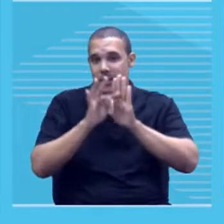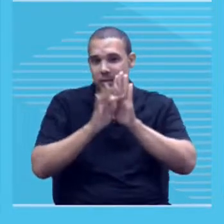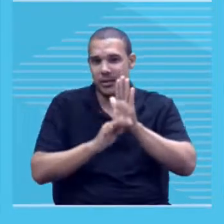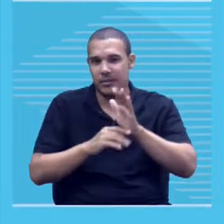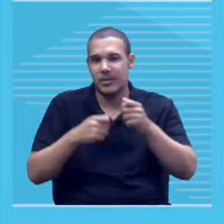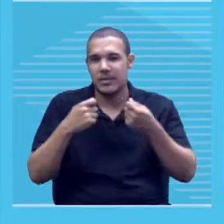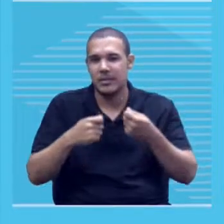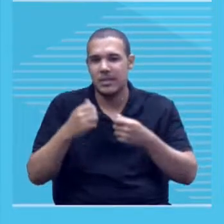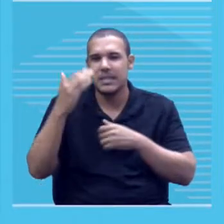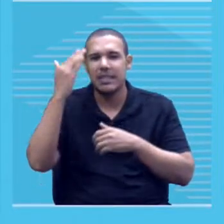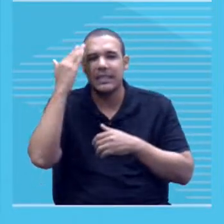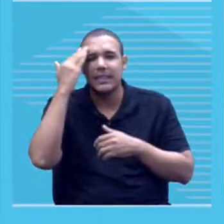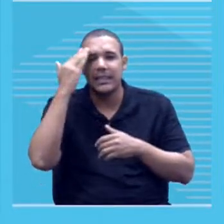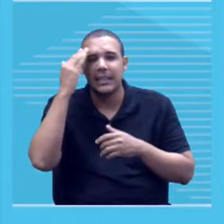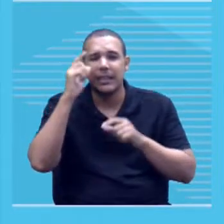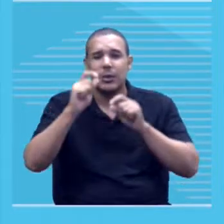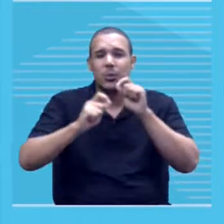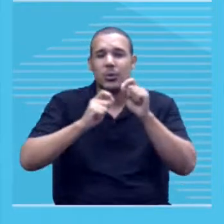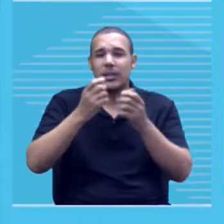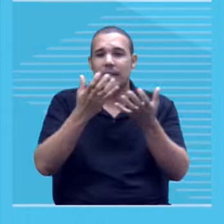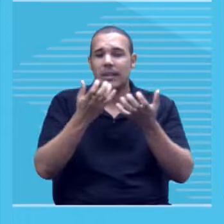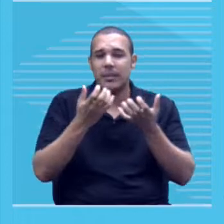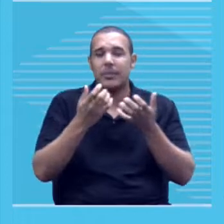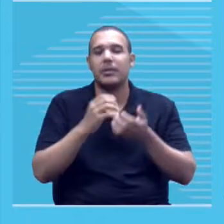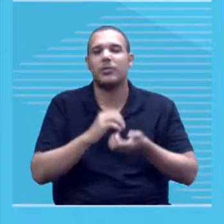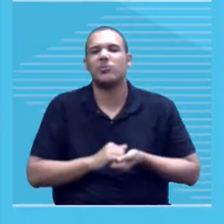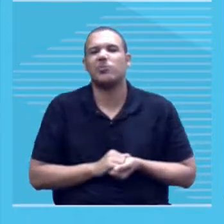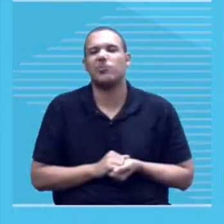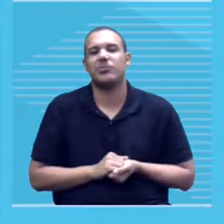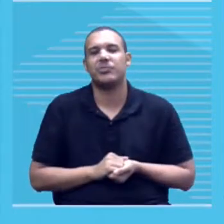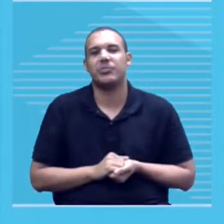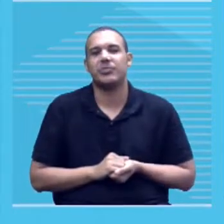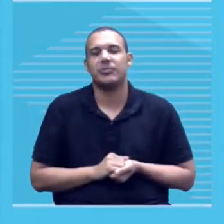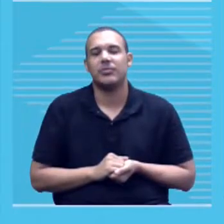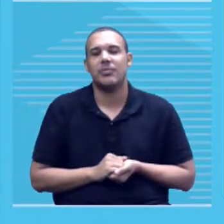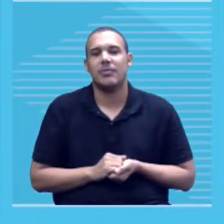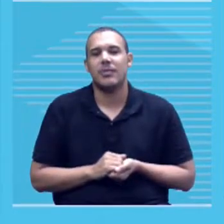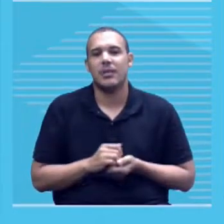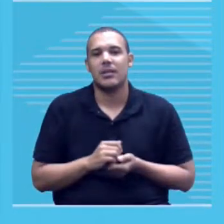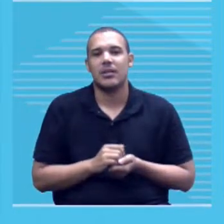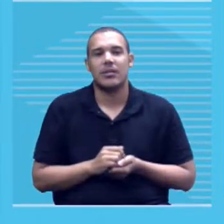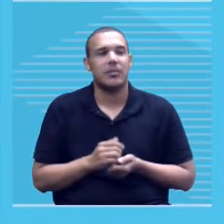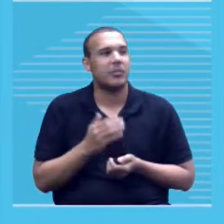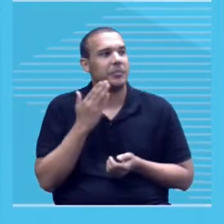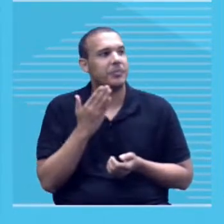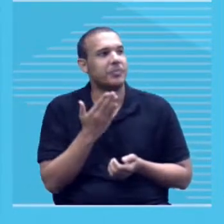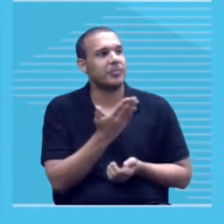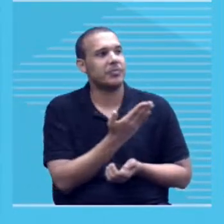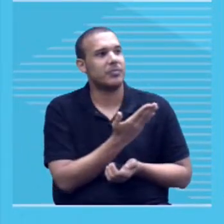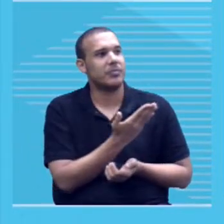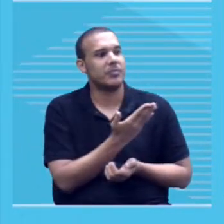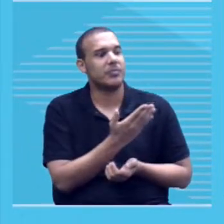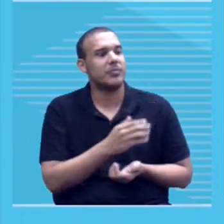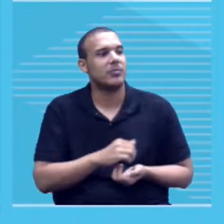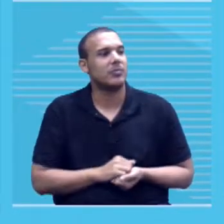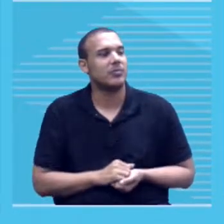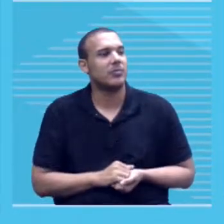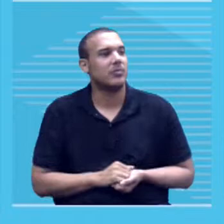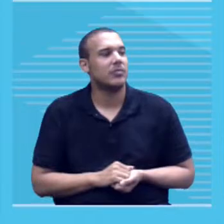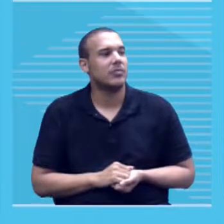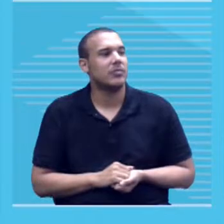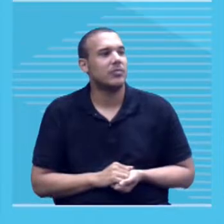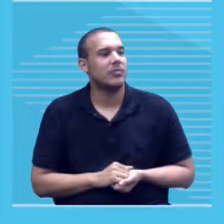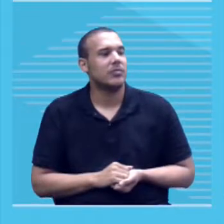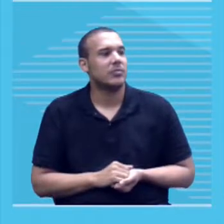que saber ler a questão e saber o que ela está querendo de você. Ele falou que um farol tem 55 watts de potência. Não